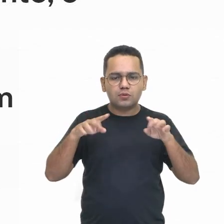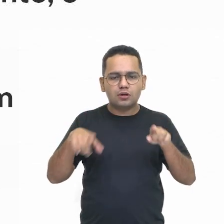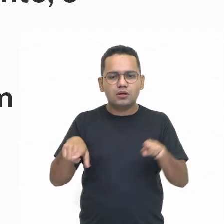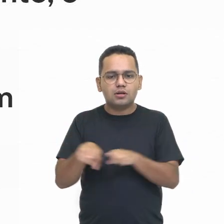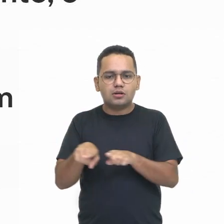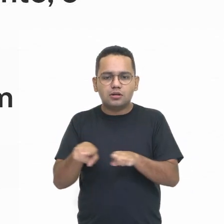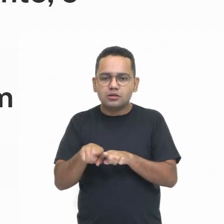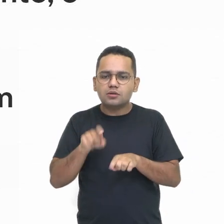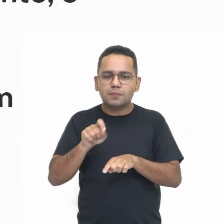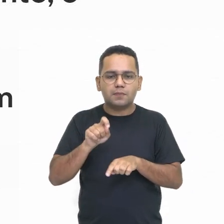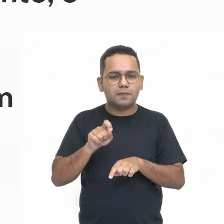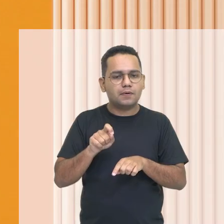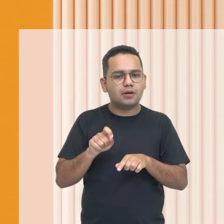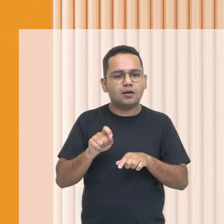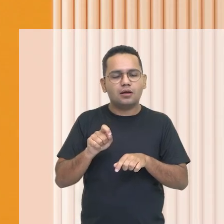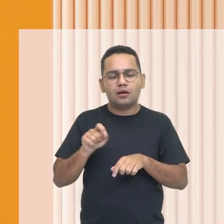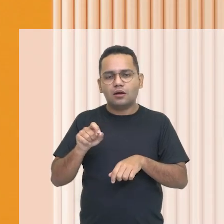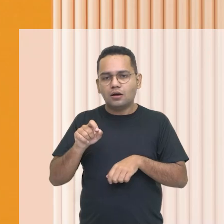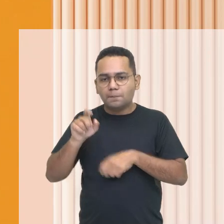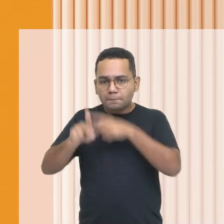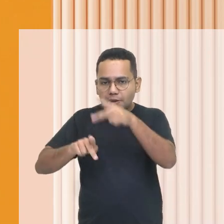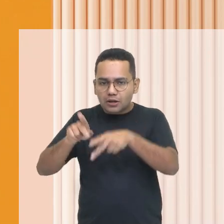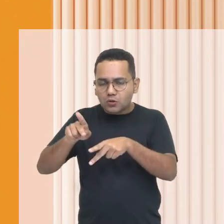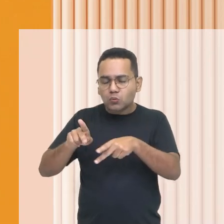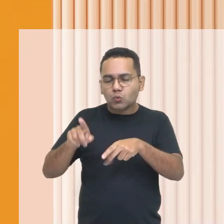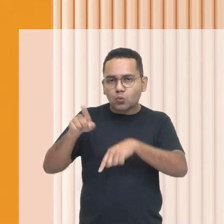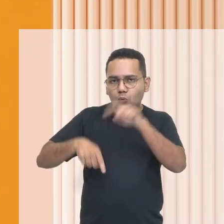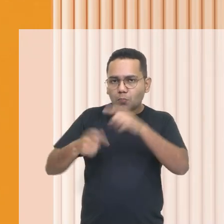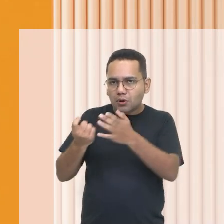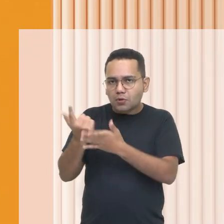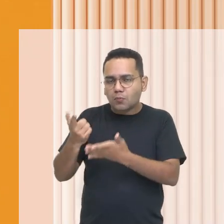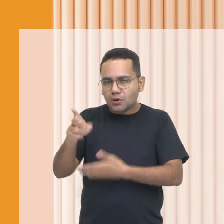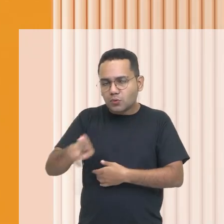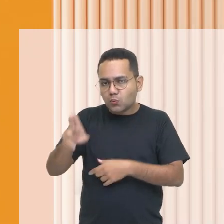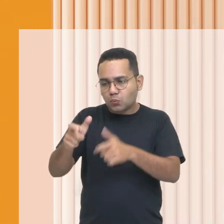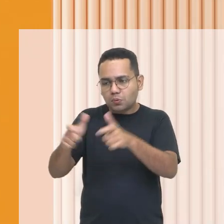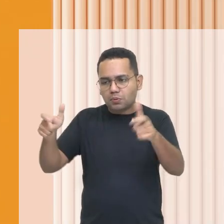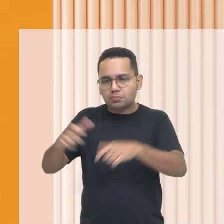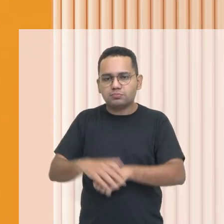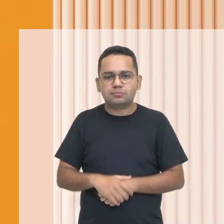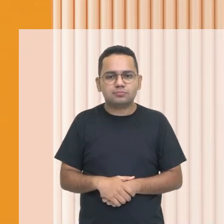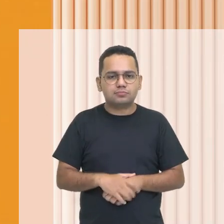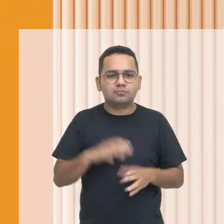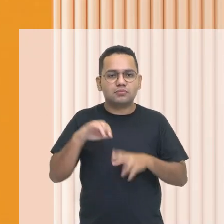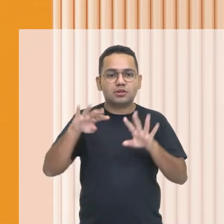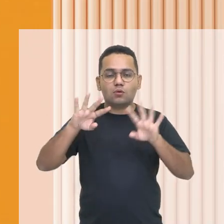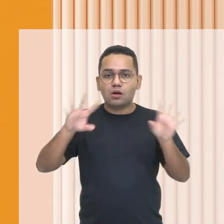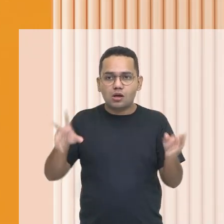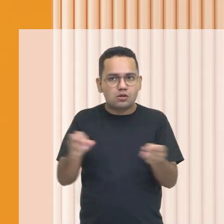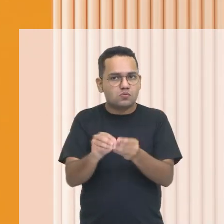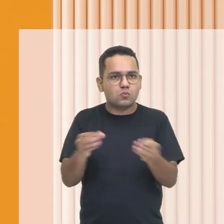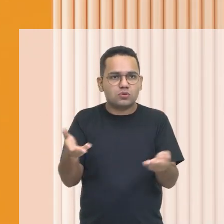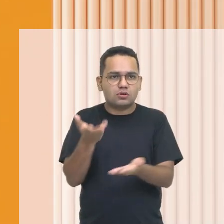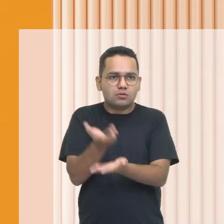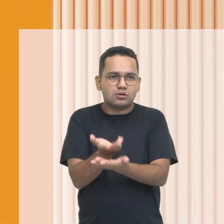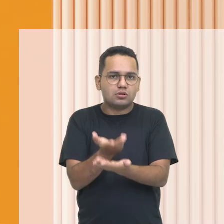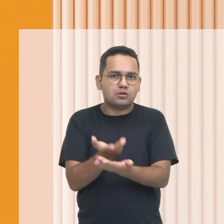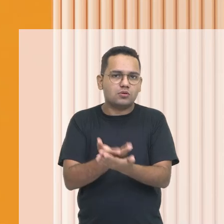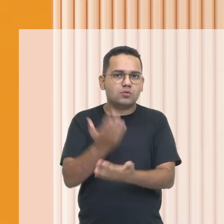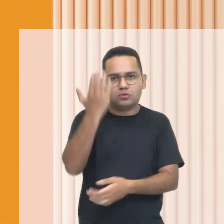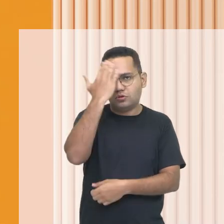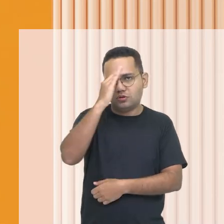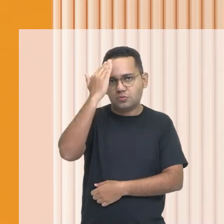em expansão, tá bom? Então, é assim que nós fechamos essa análise e